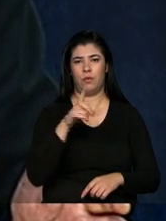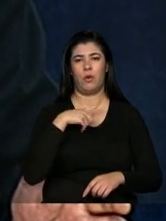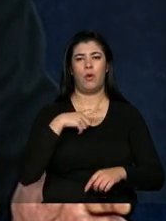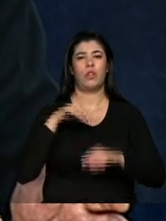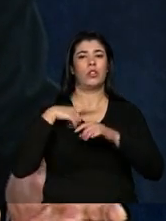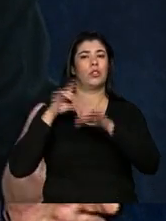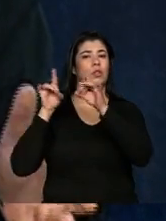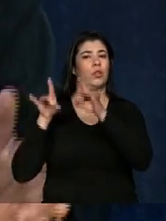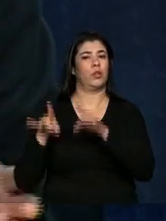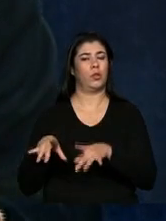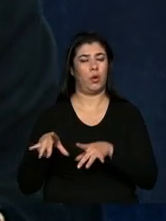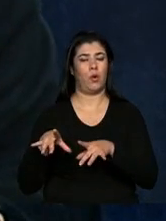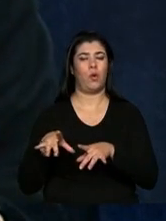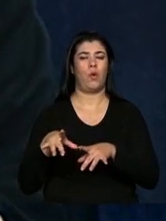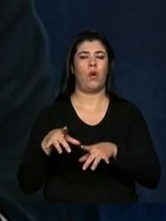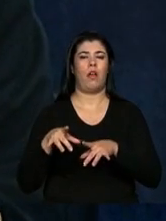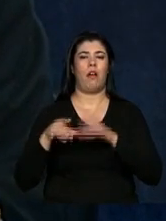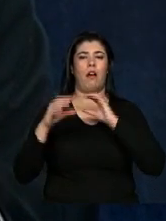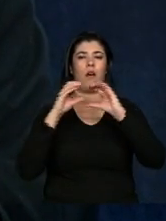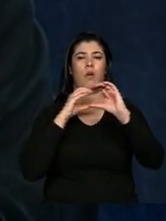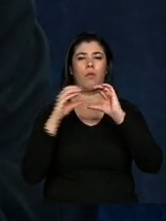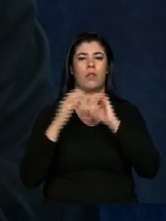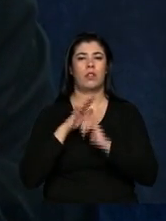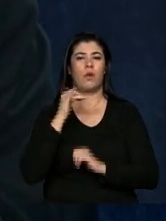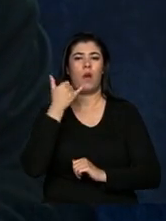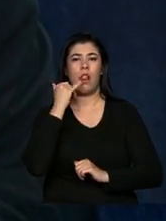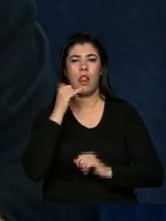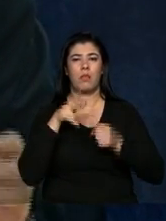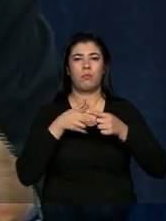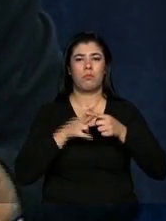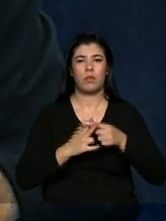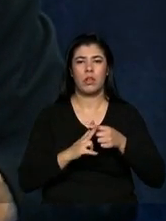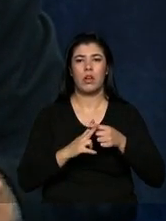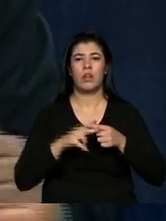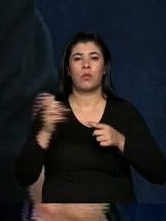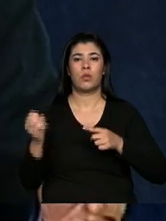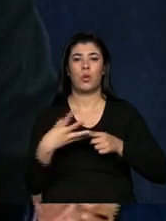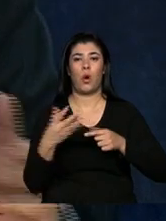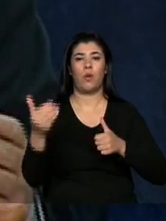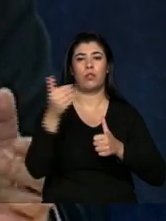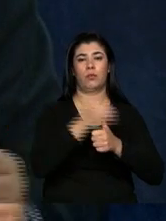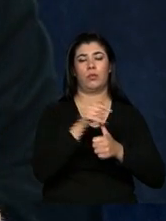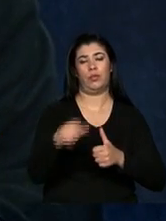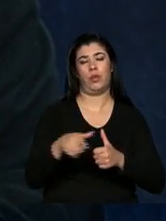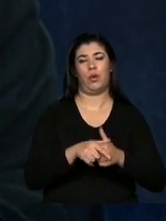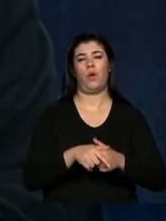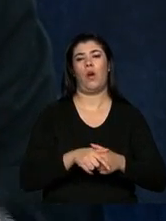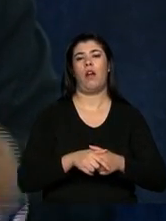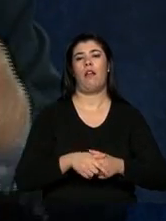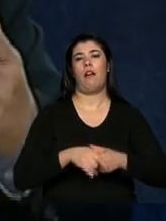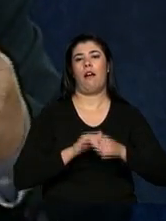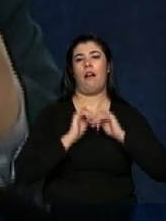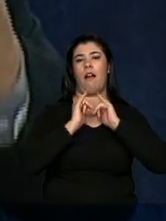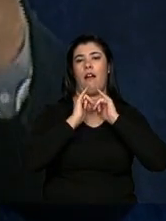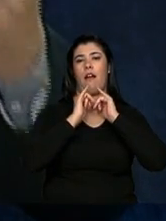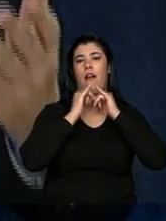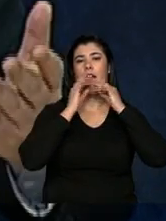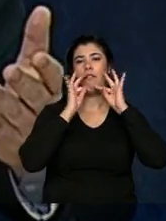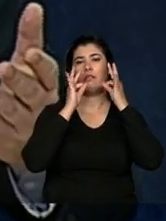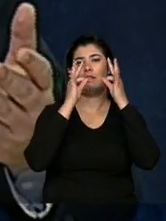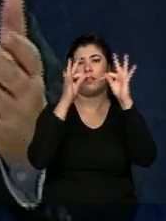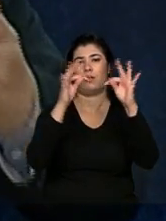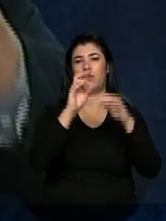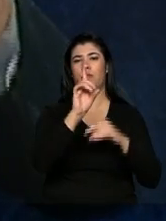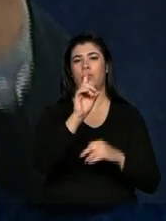período eletromecânico para entrar na fase eletrônico digital de maneira absolutamente avassaladora É Só Ver quantas grandes